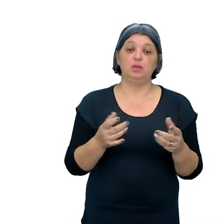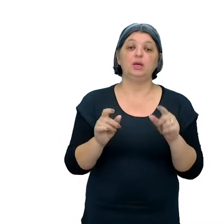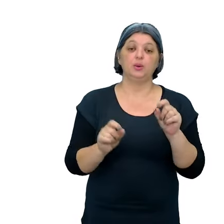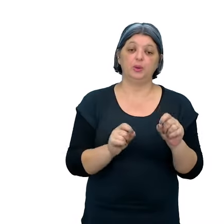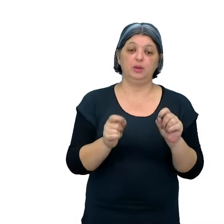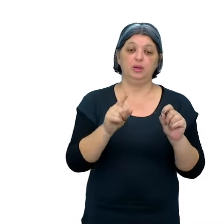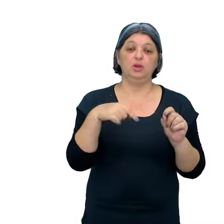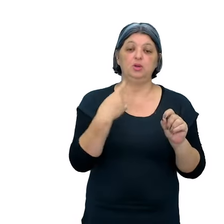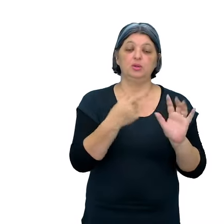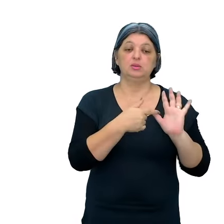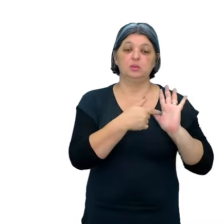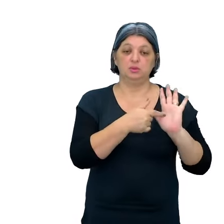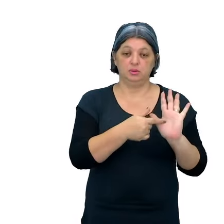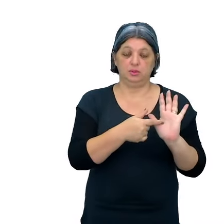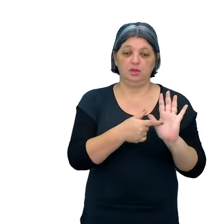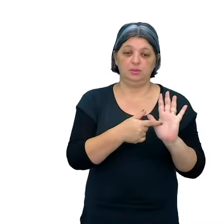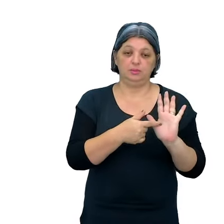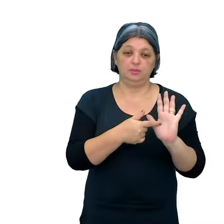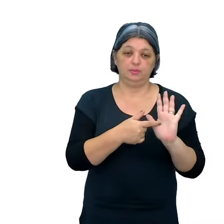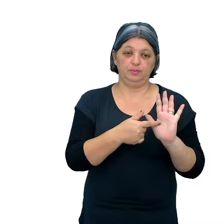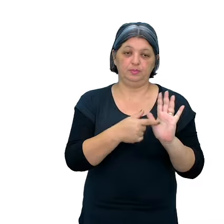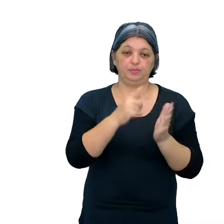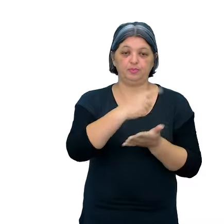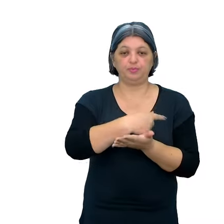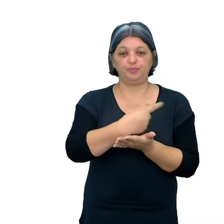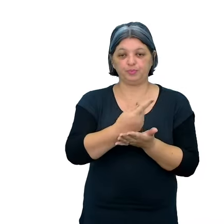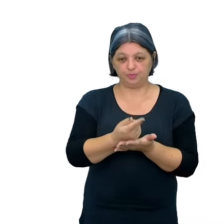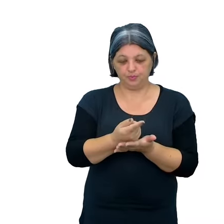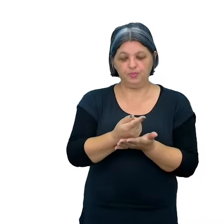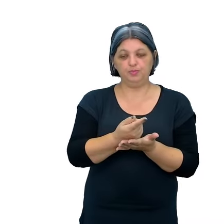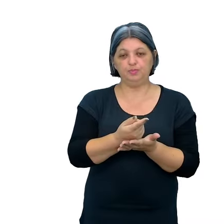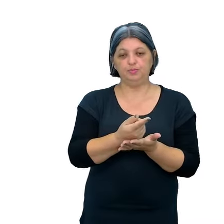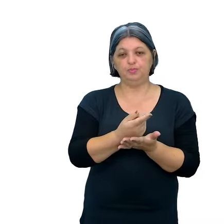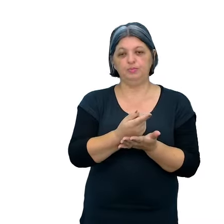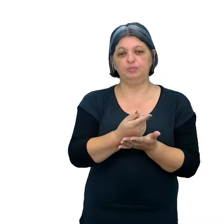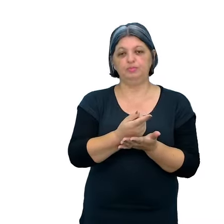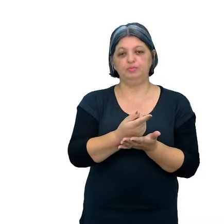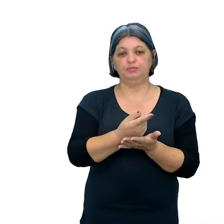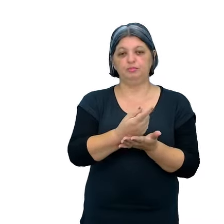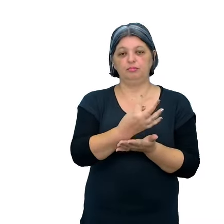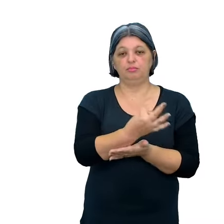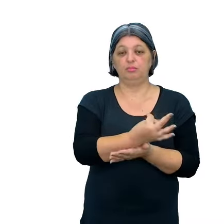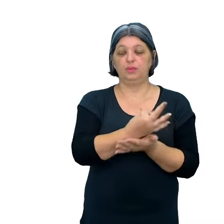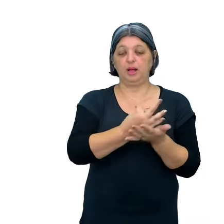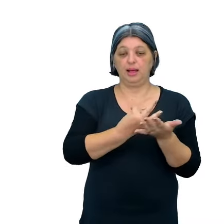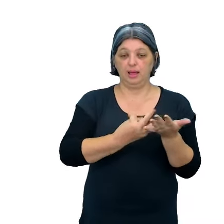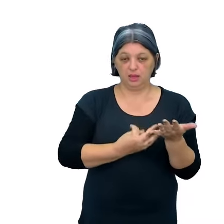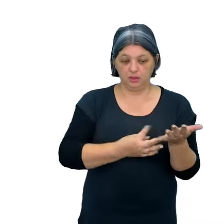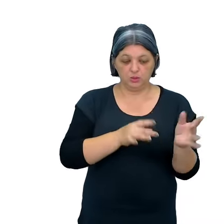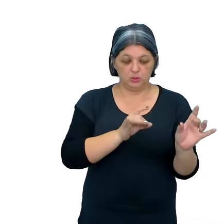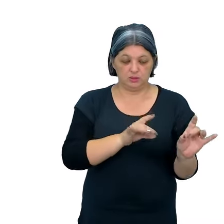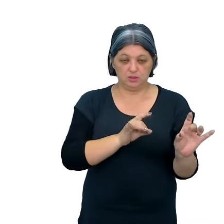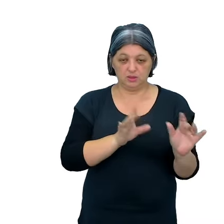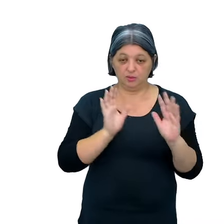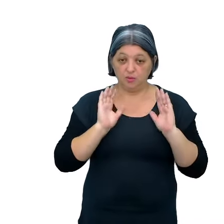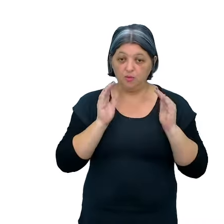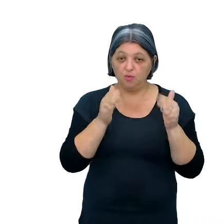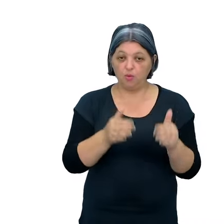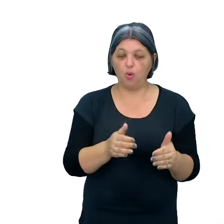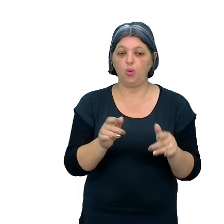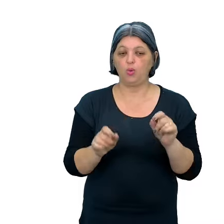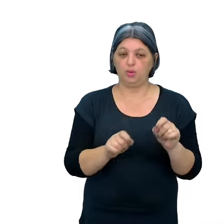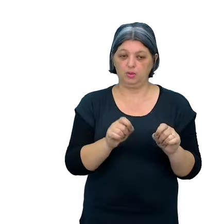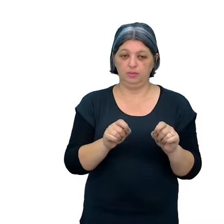mostrar os gêneros textuais específicos que têm como foco a produção